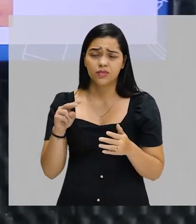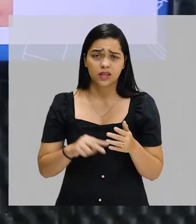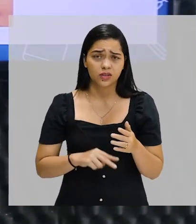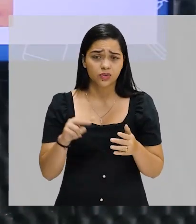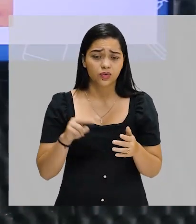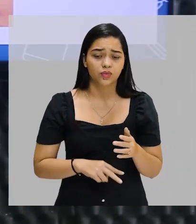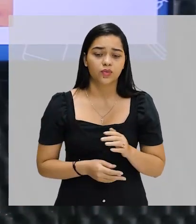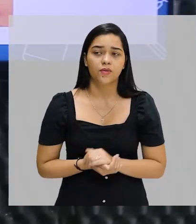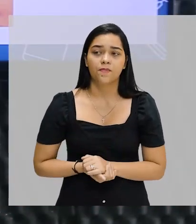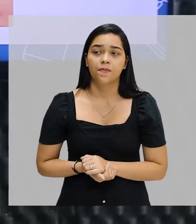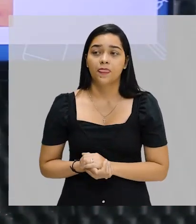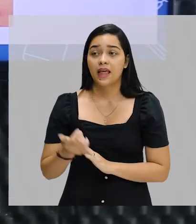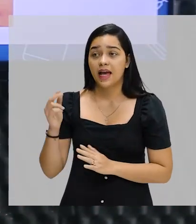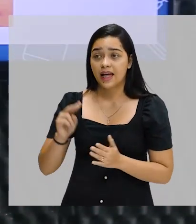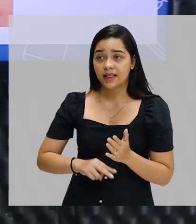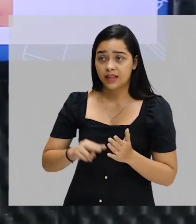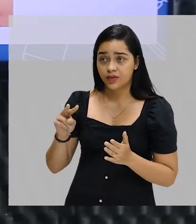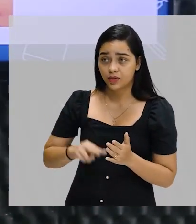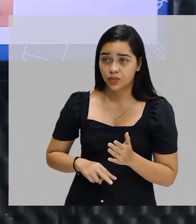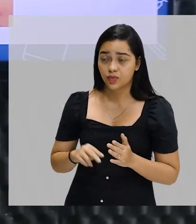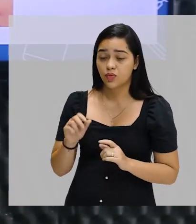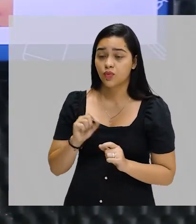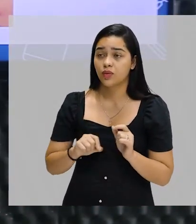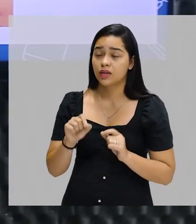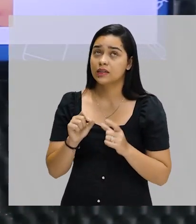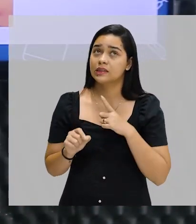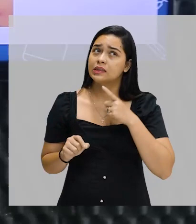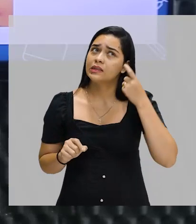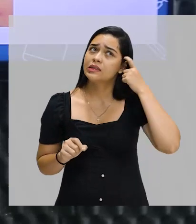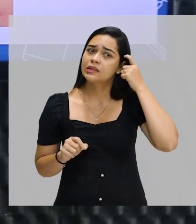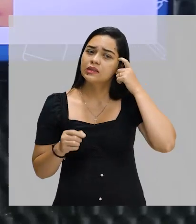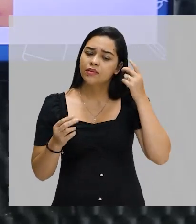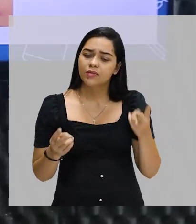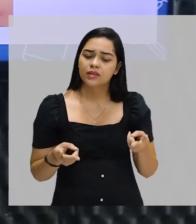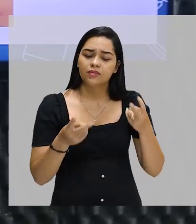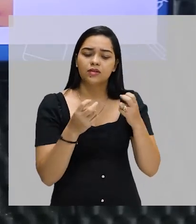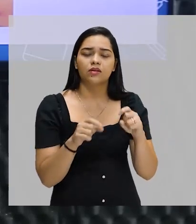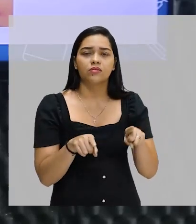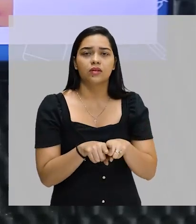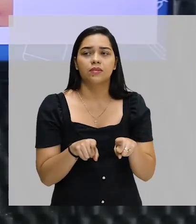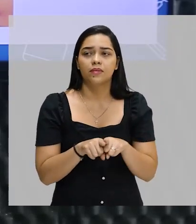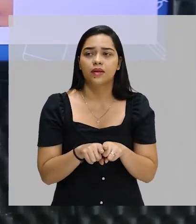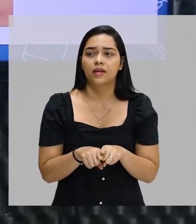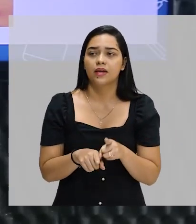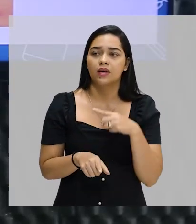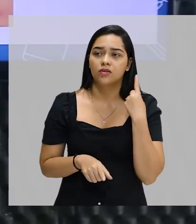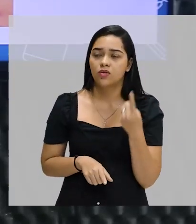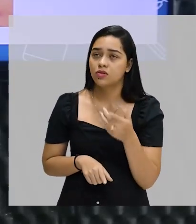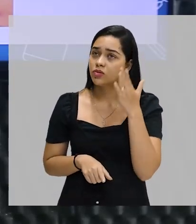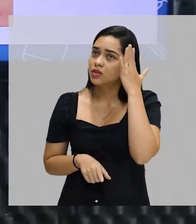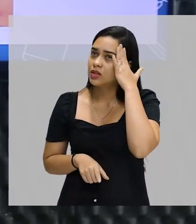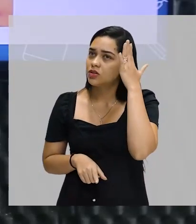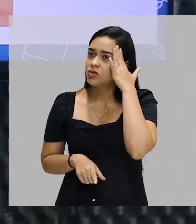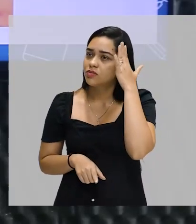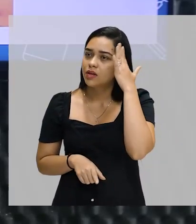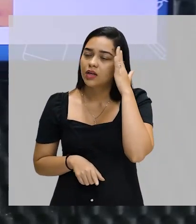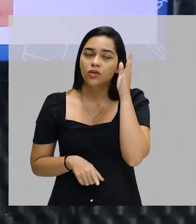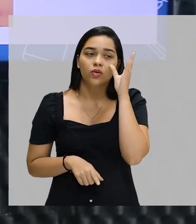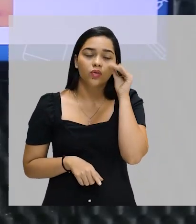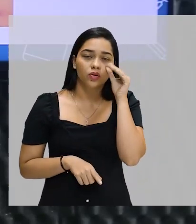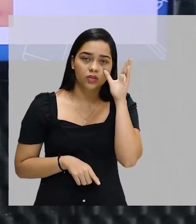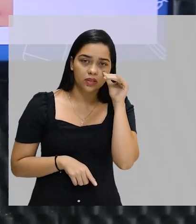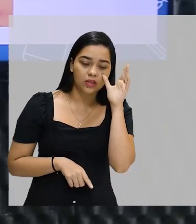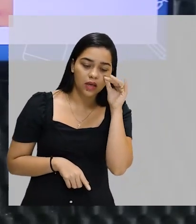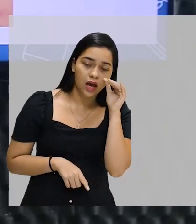leitura. A leitura aguça a nossa percepção, aflora a nossa interpretação, a nossa